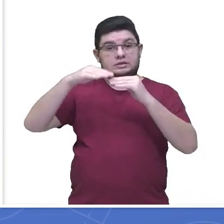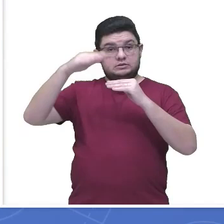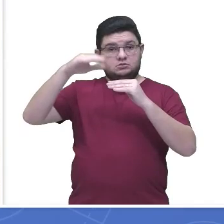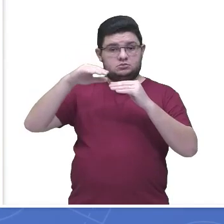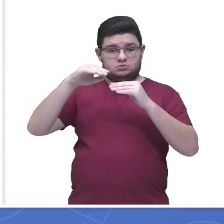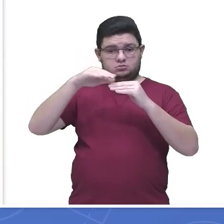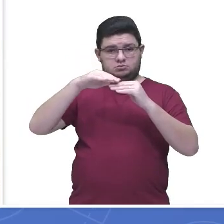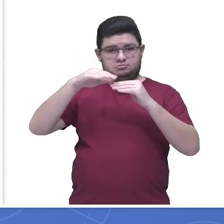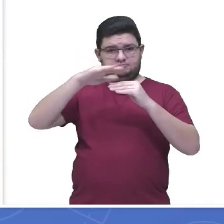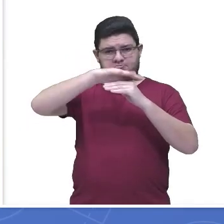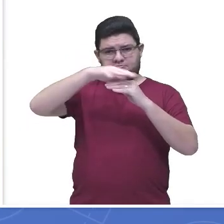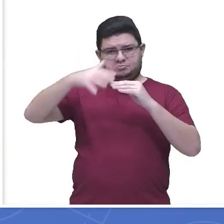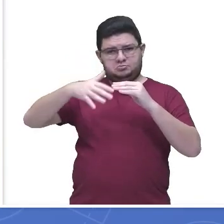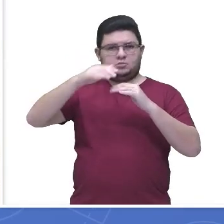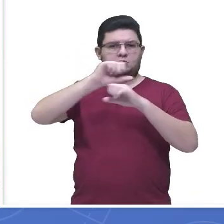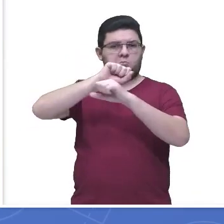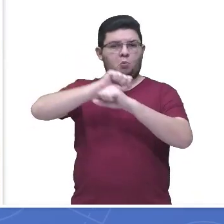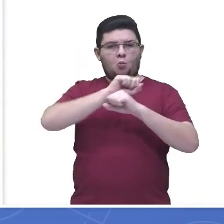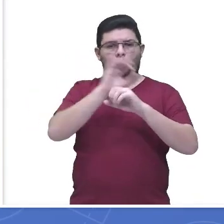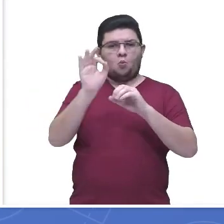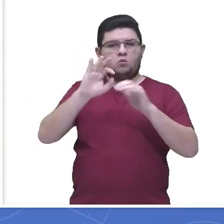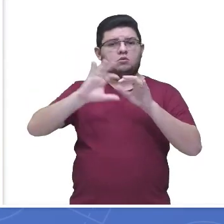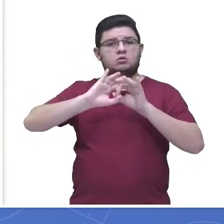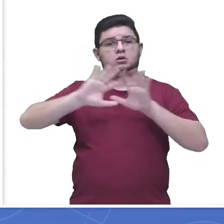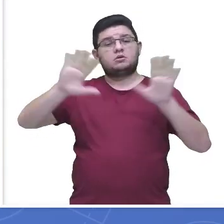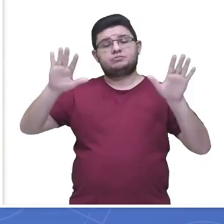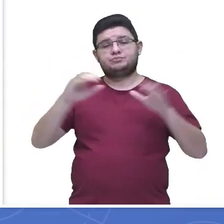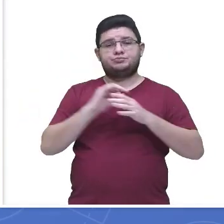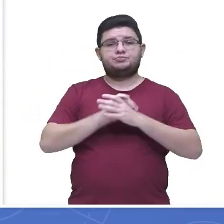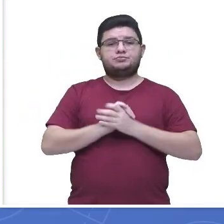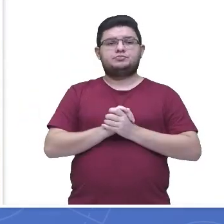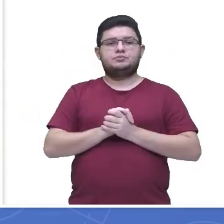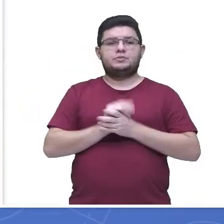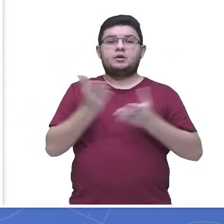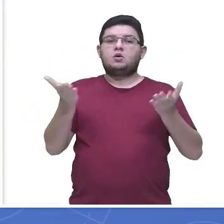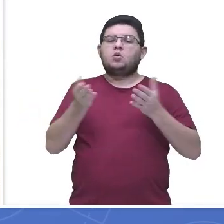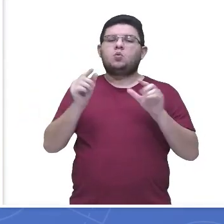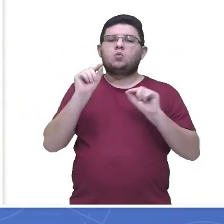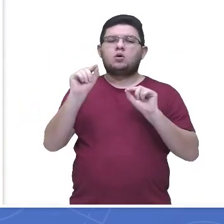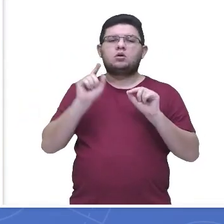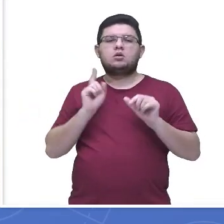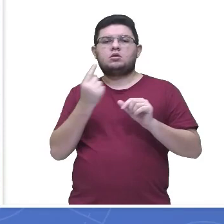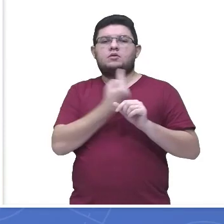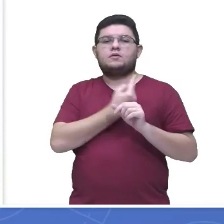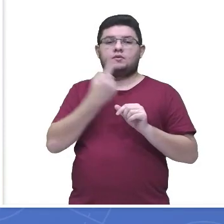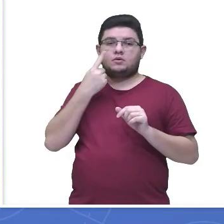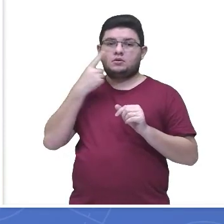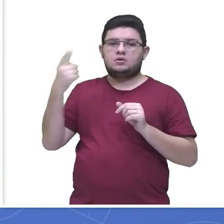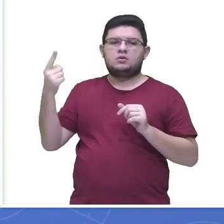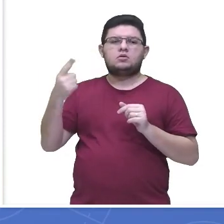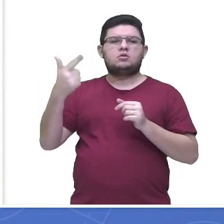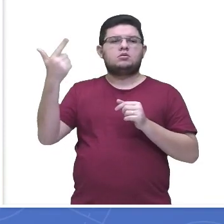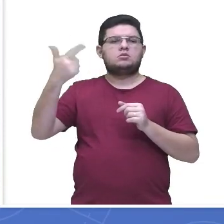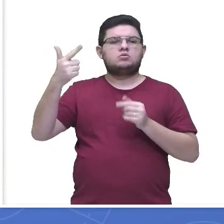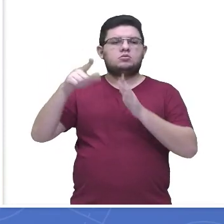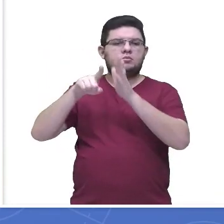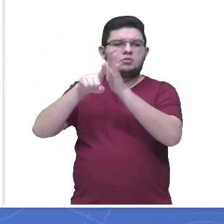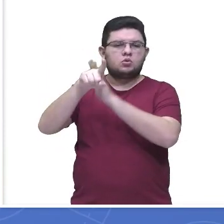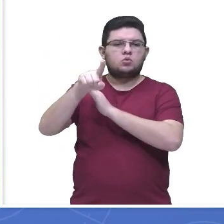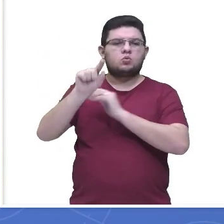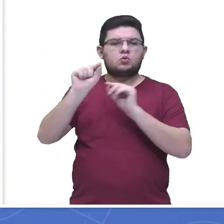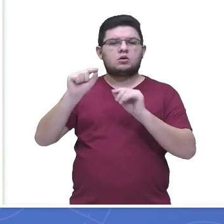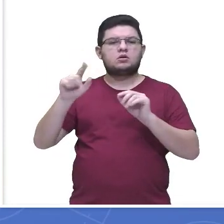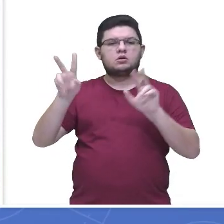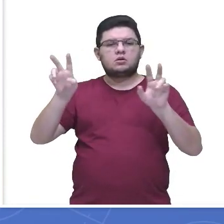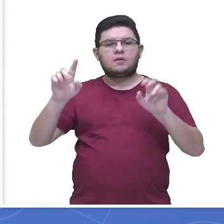bactérias ele fica espalhado lá no citoplasma, certo? Vamos então agora para a nossa segunda questão, né, sobre também as